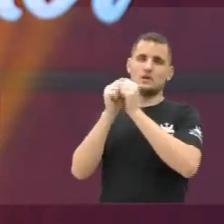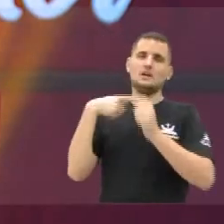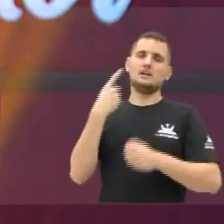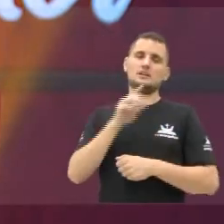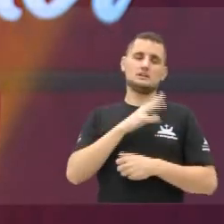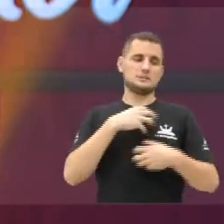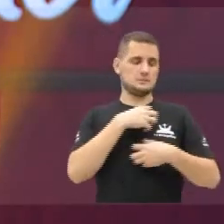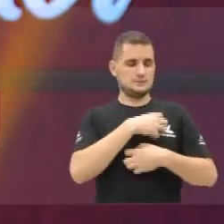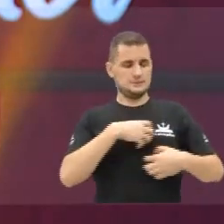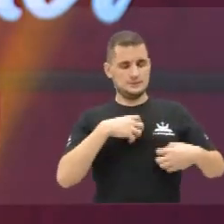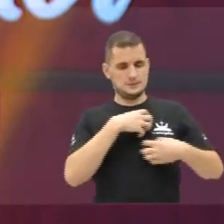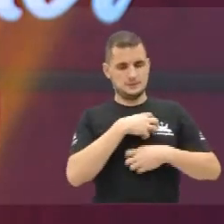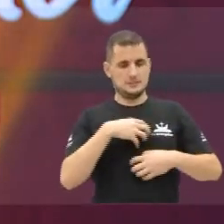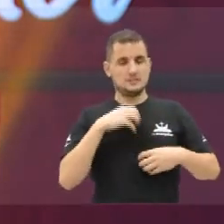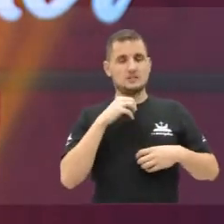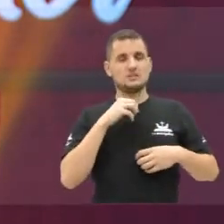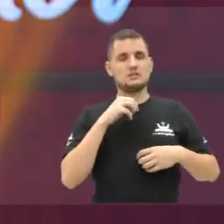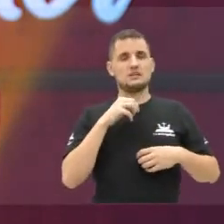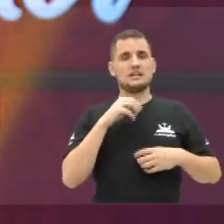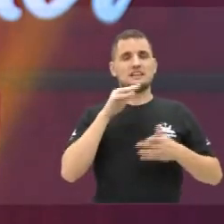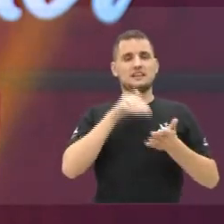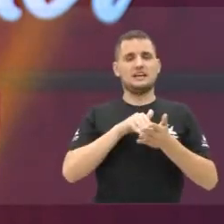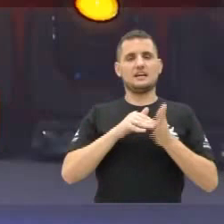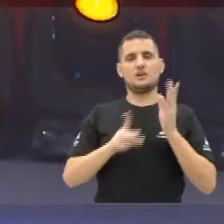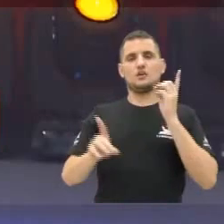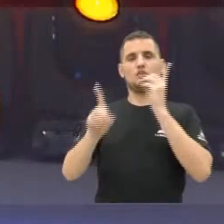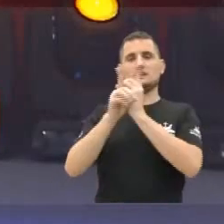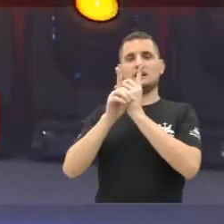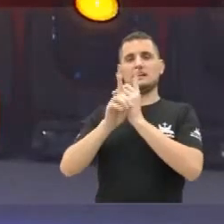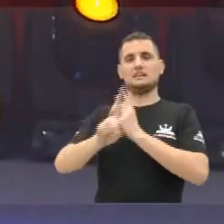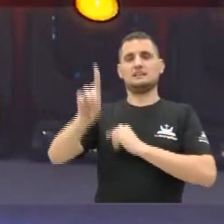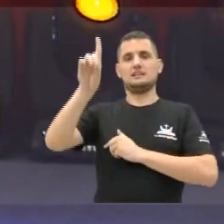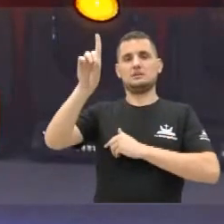inquieto, enquanto não encontrar em ti descanso.